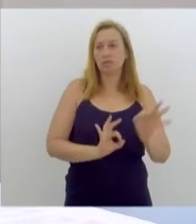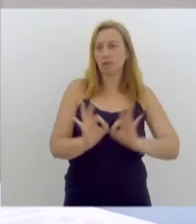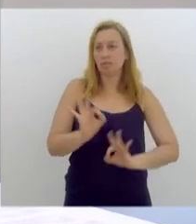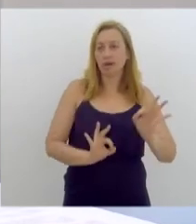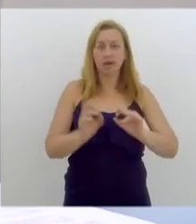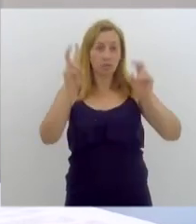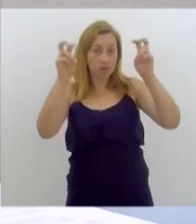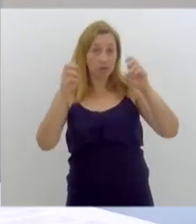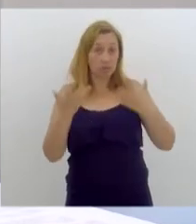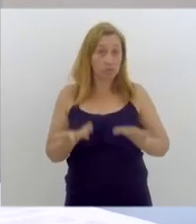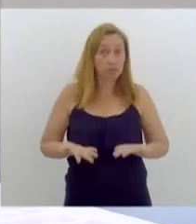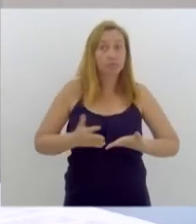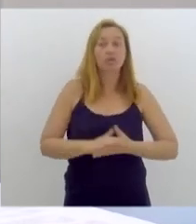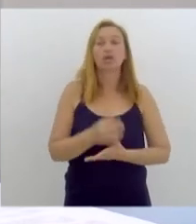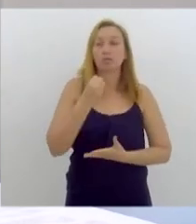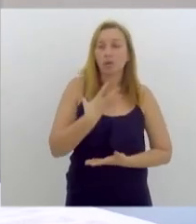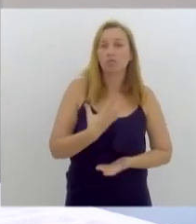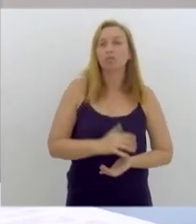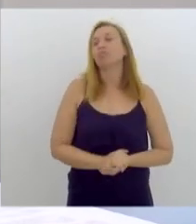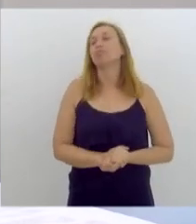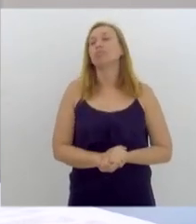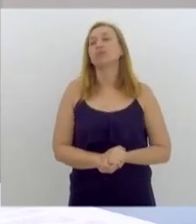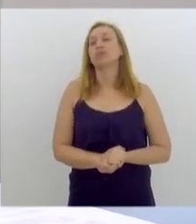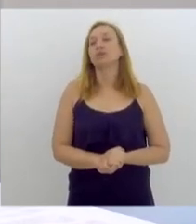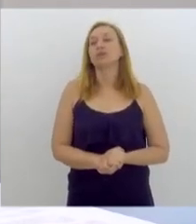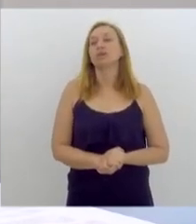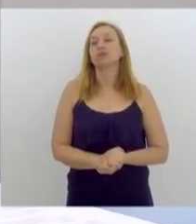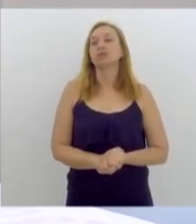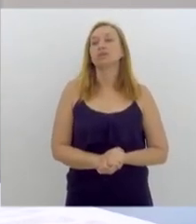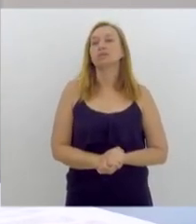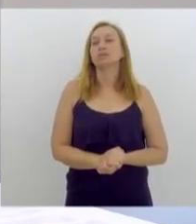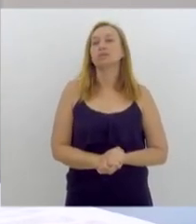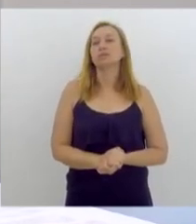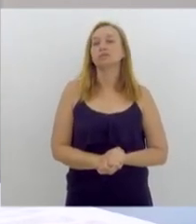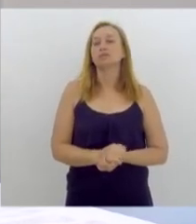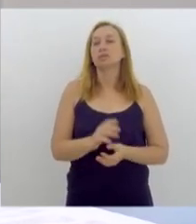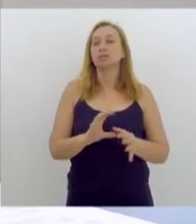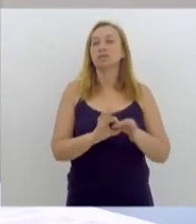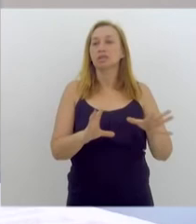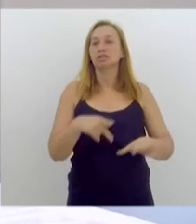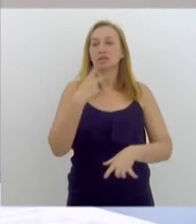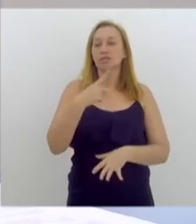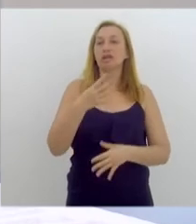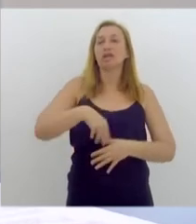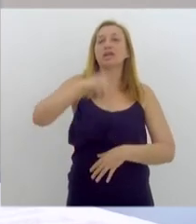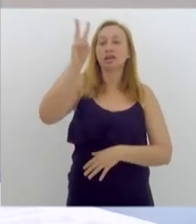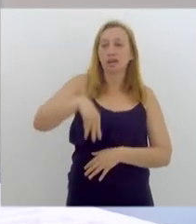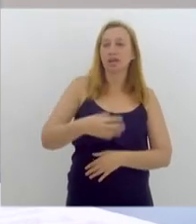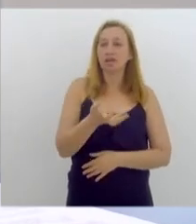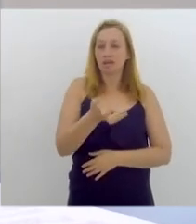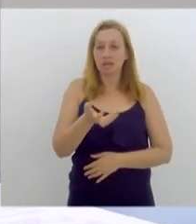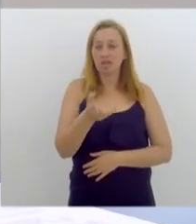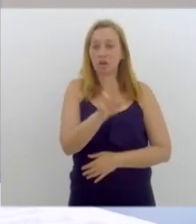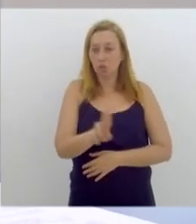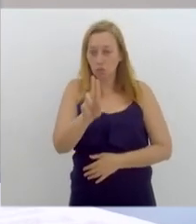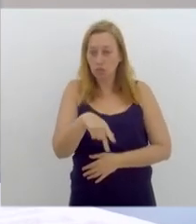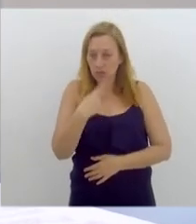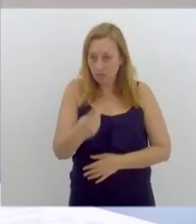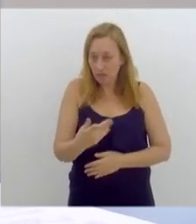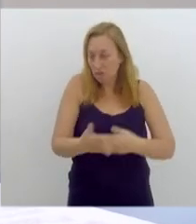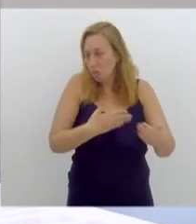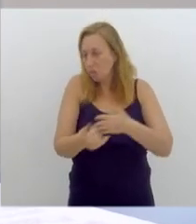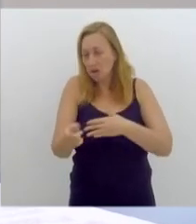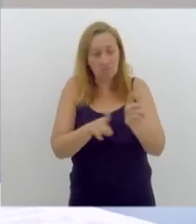para esse tema bom da franqueada a palavra quem desejar fazer qualquer comentário